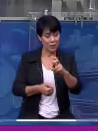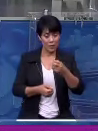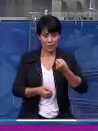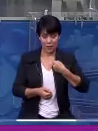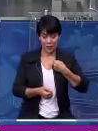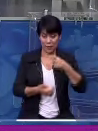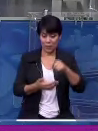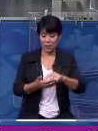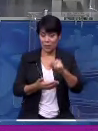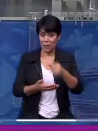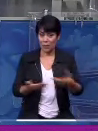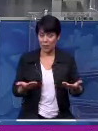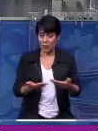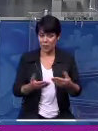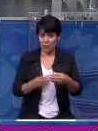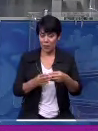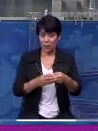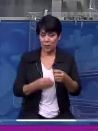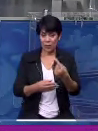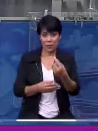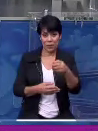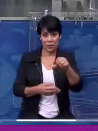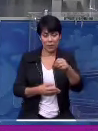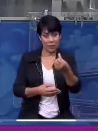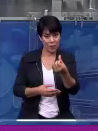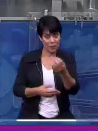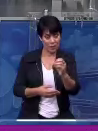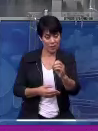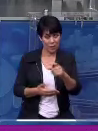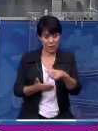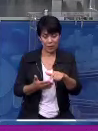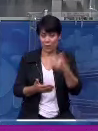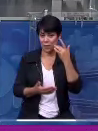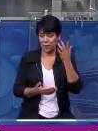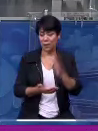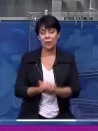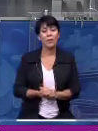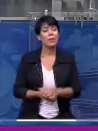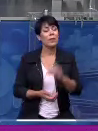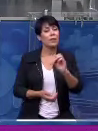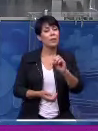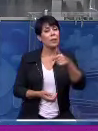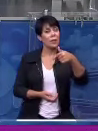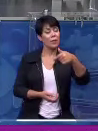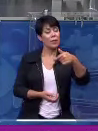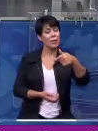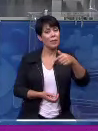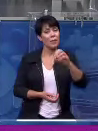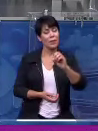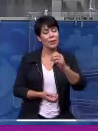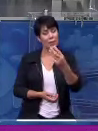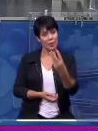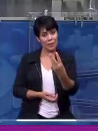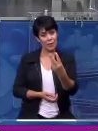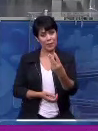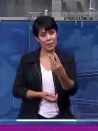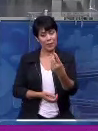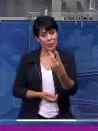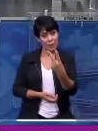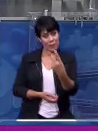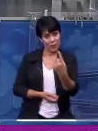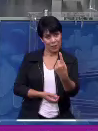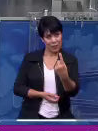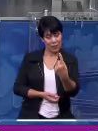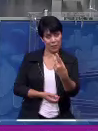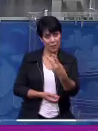números sorteados no concurso 1960 da Loto Fácil. 07, 03,